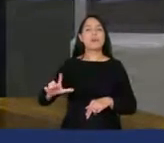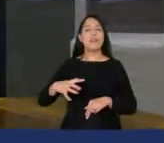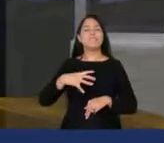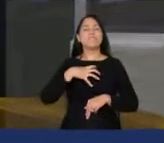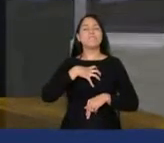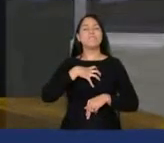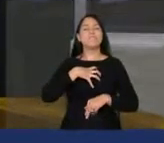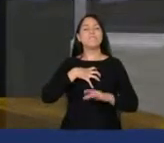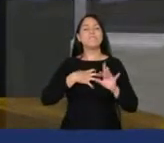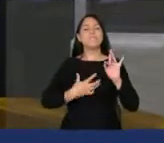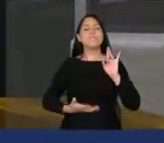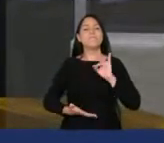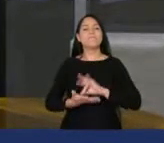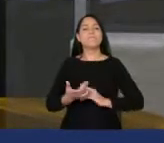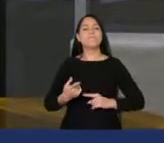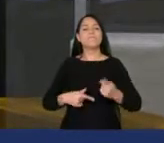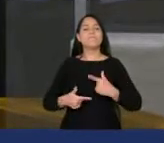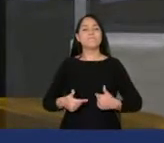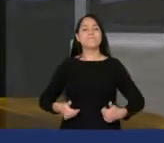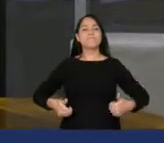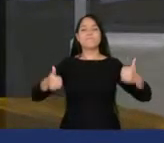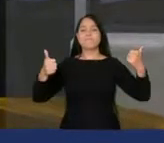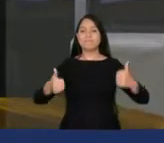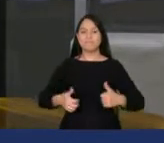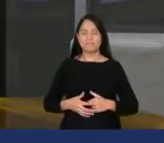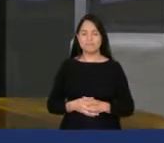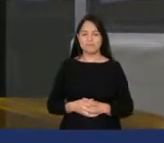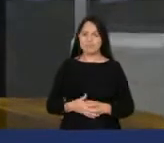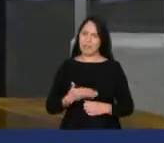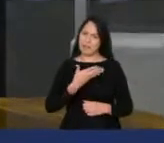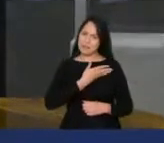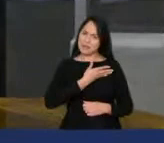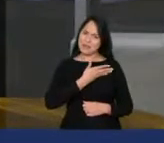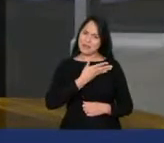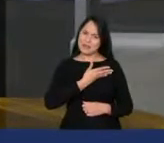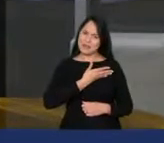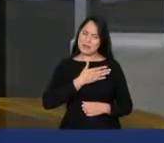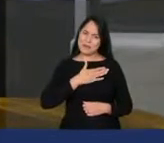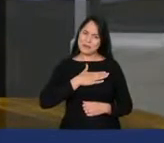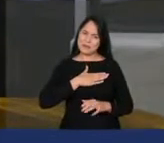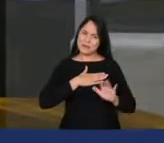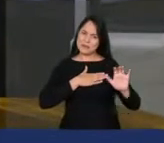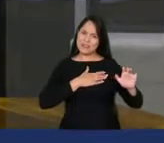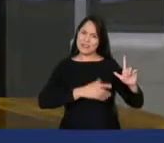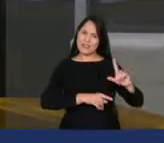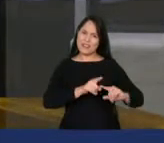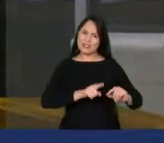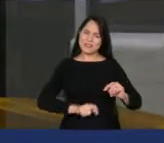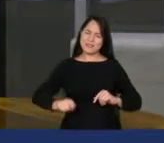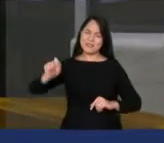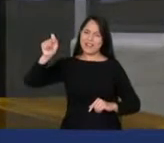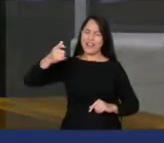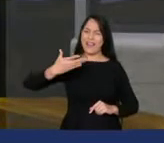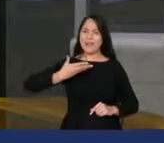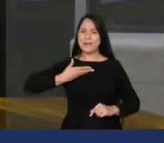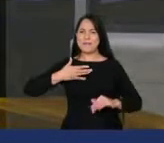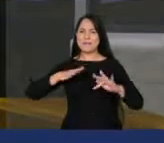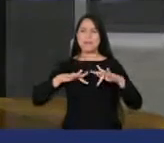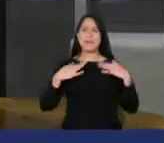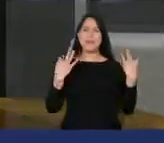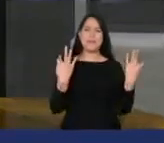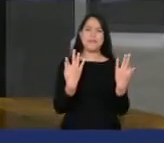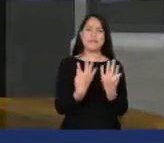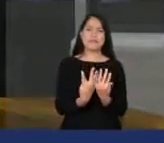Amigos, no meu Acre existem várias pessoas, amigas e meus familiares, que comungam o